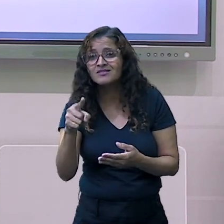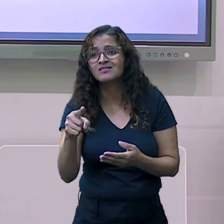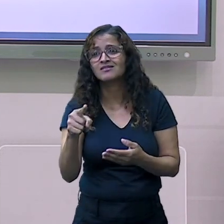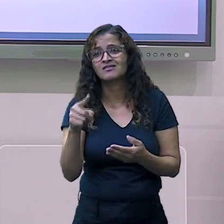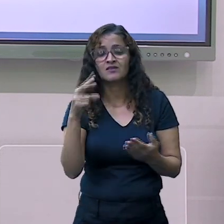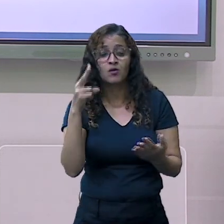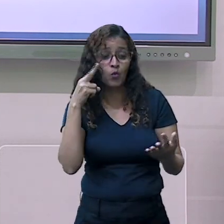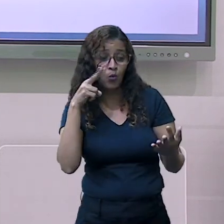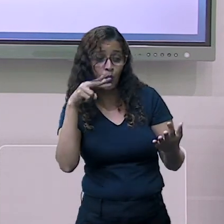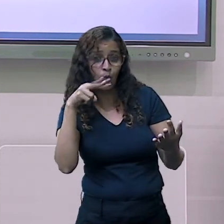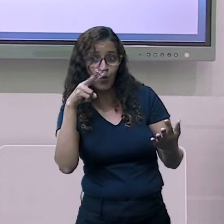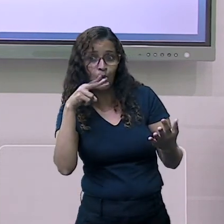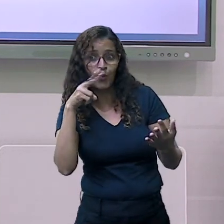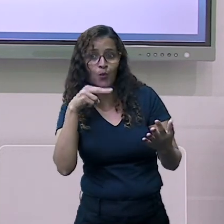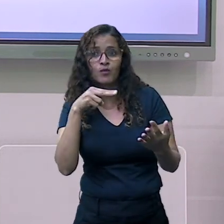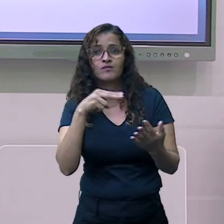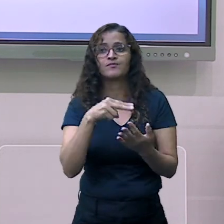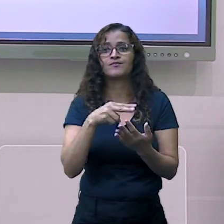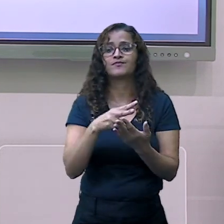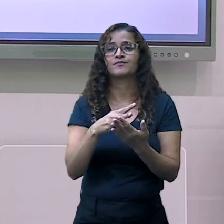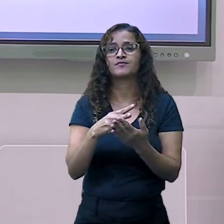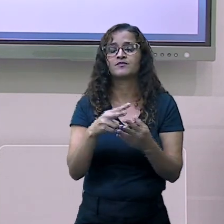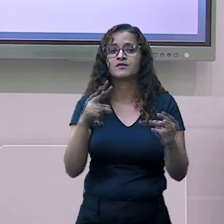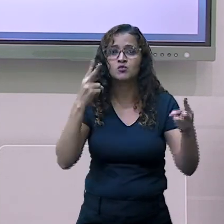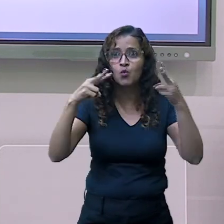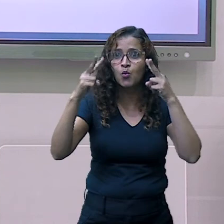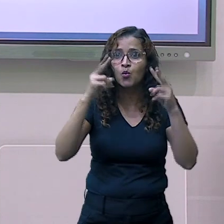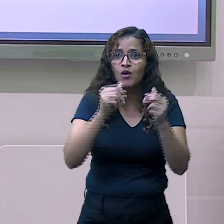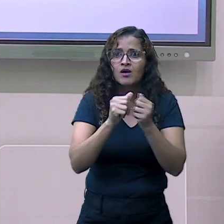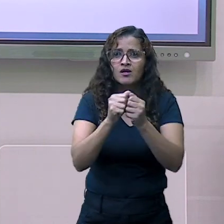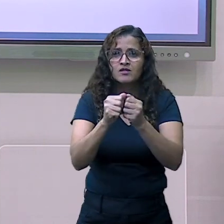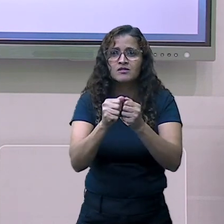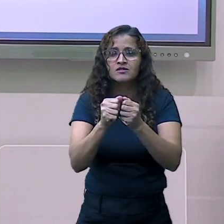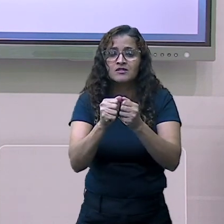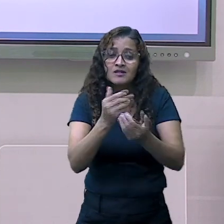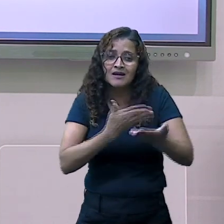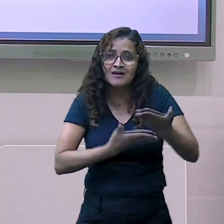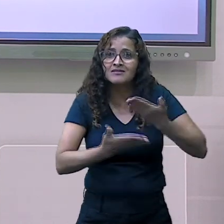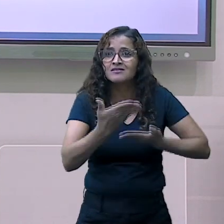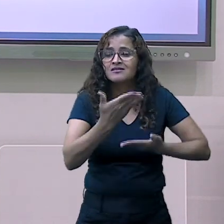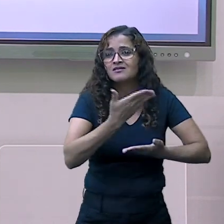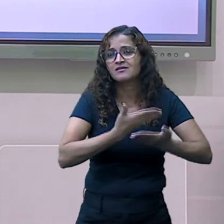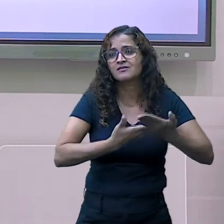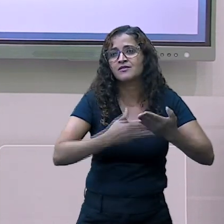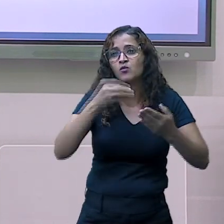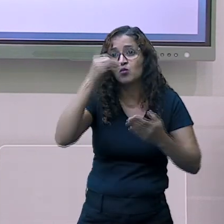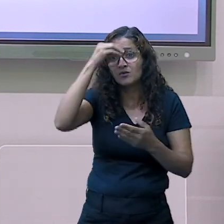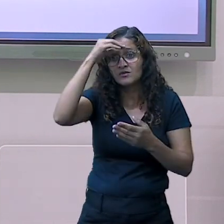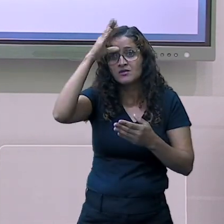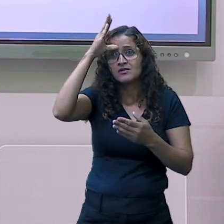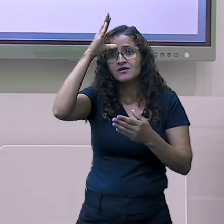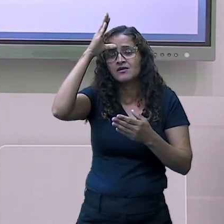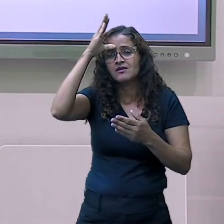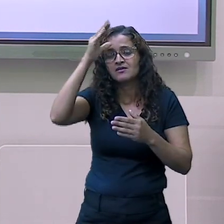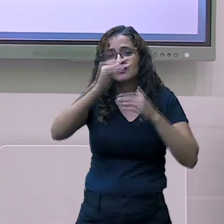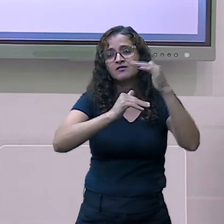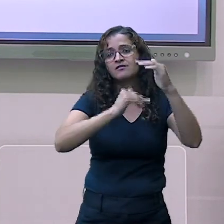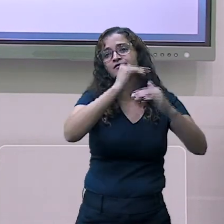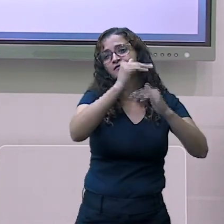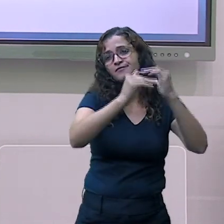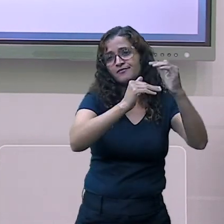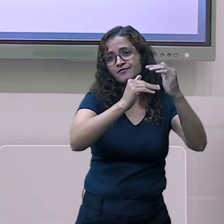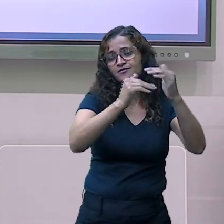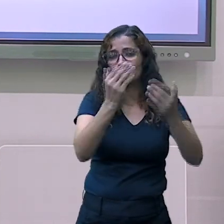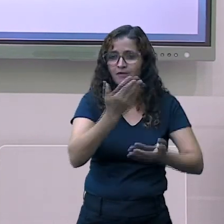ver a sua compreensão e vai ter o quê? Uma troca do conhecimento. E esse é o